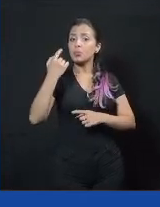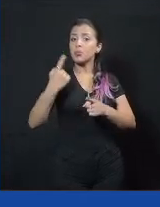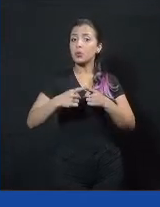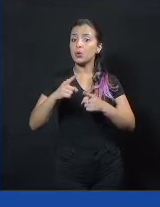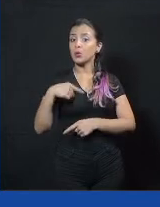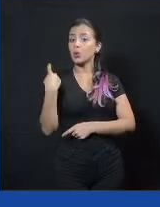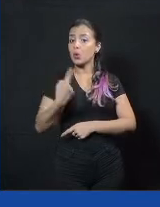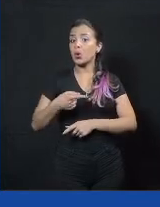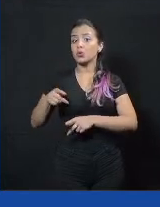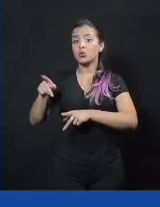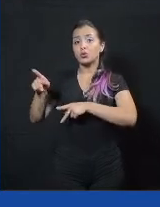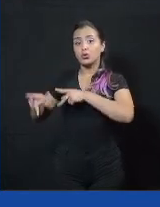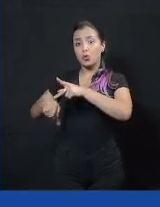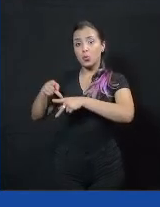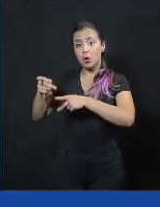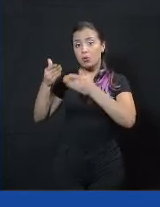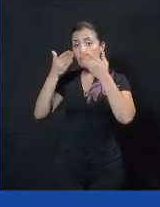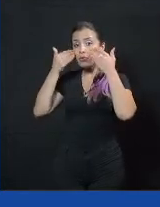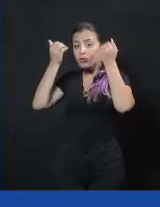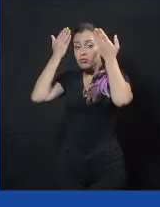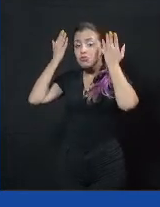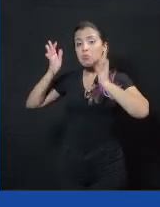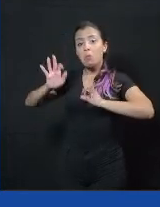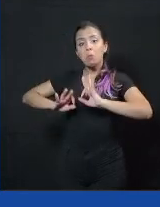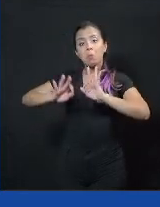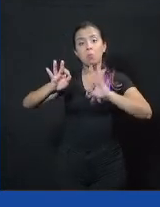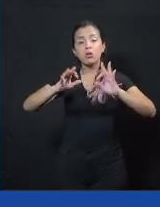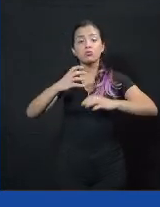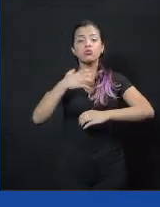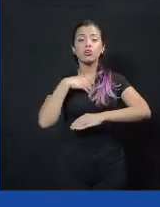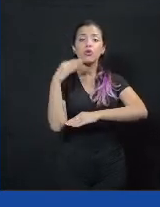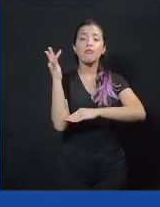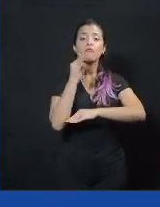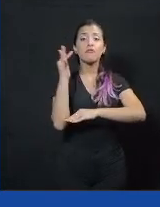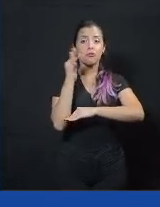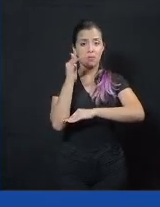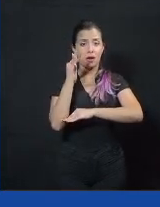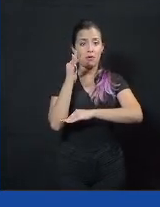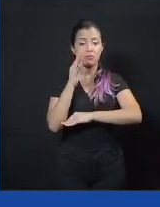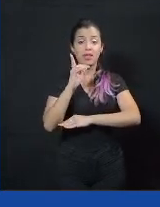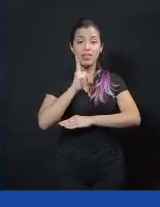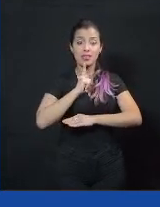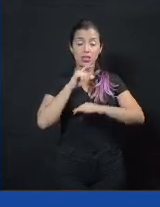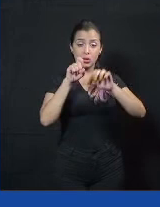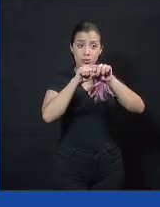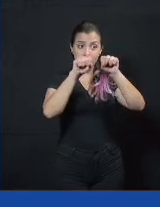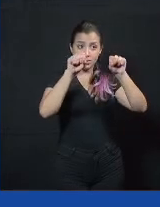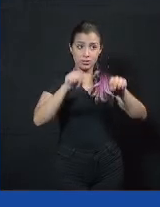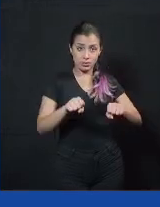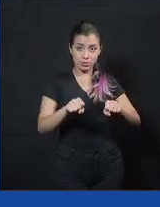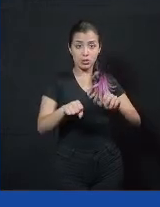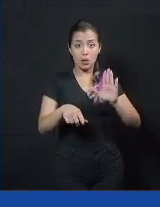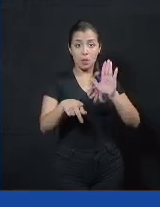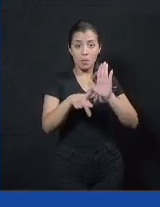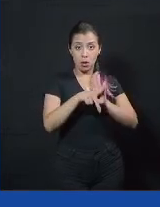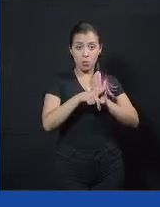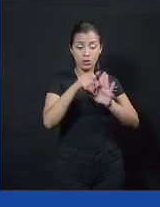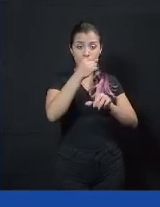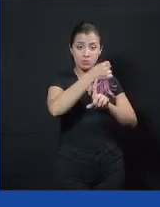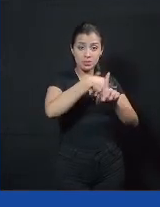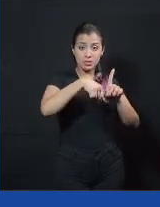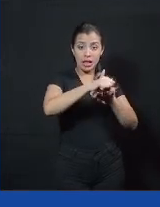organizarem formalmente em associações no Brasil. Segundo o Sistema de Área Protegida do Instituto Socioambiental,